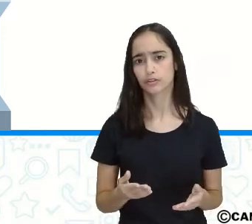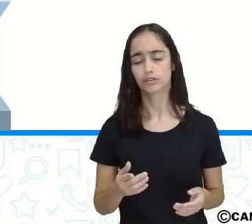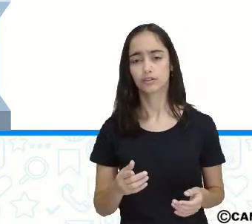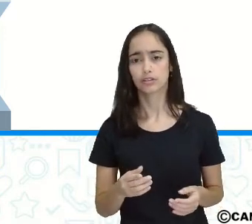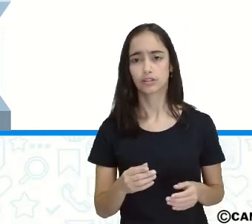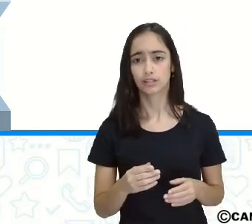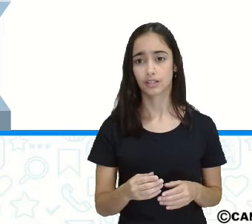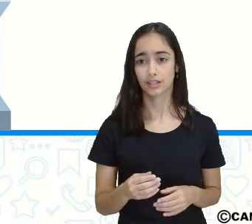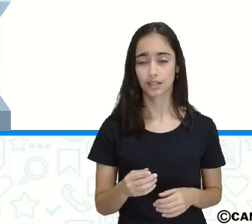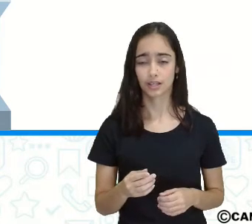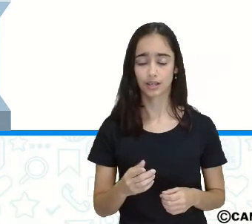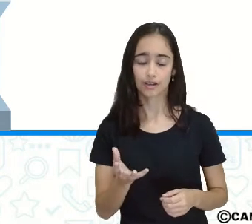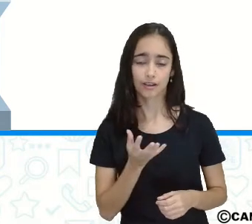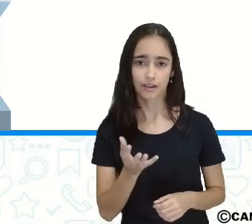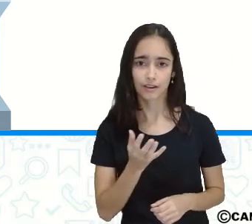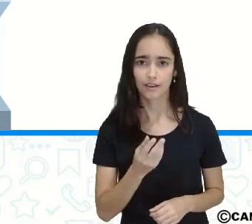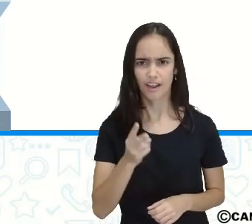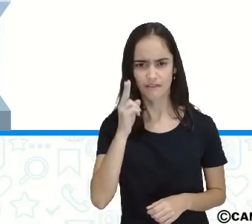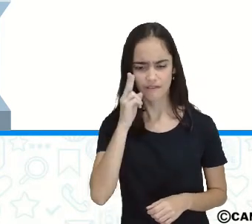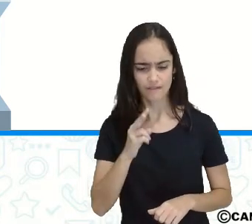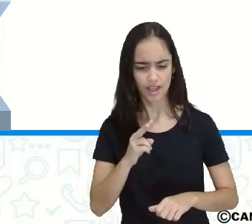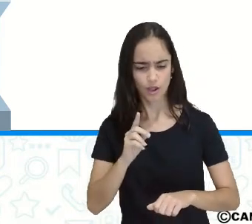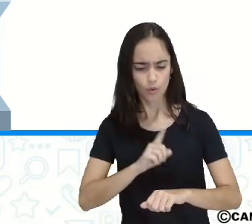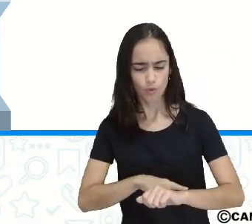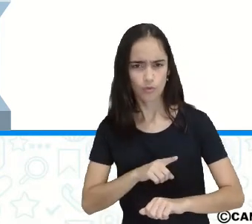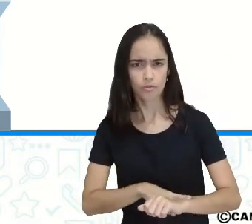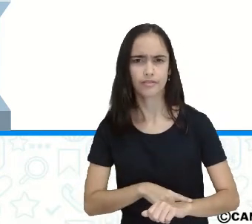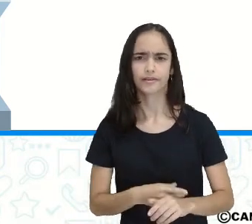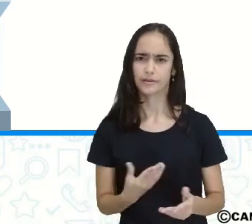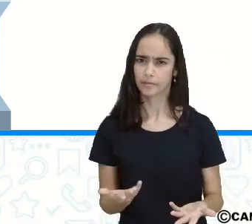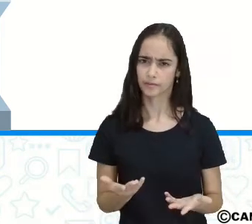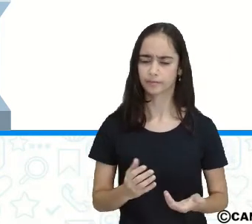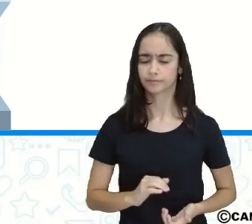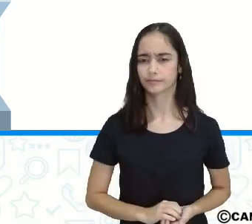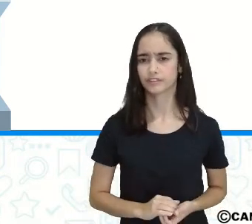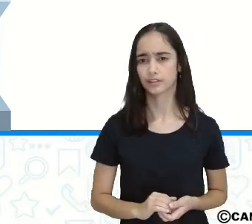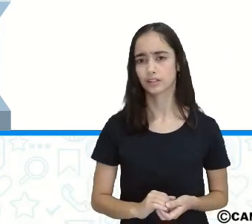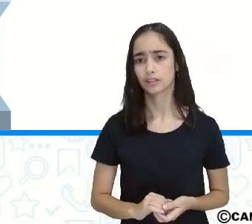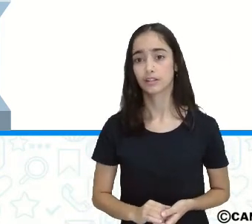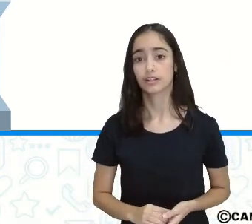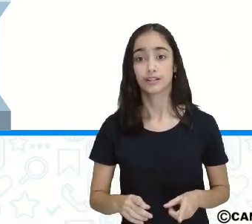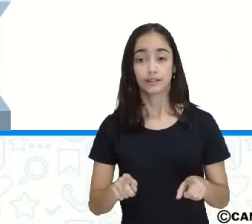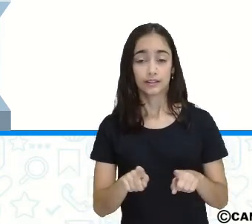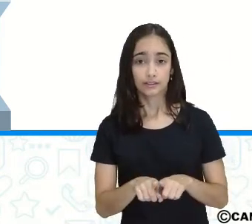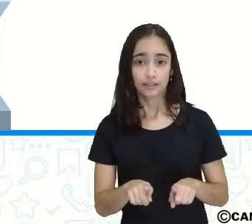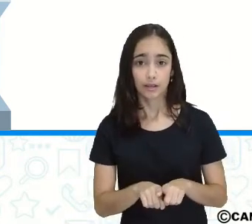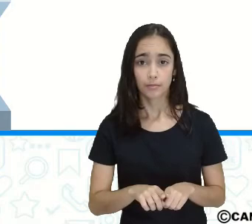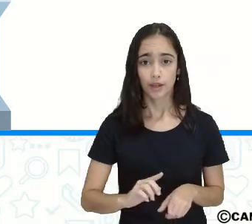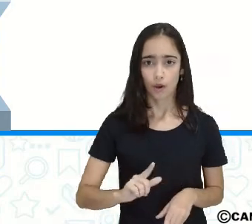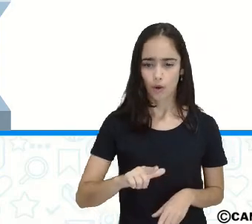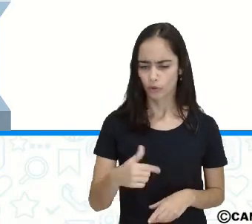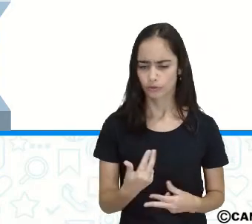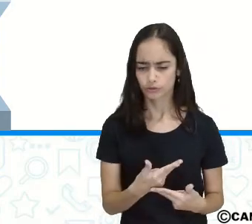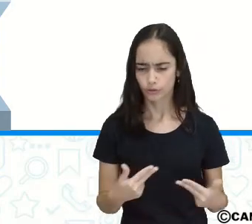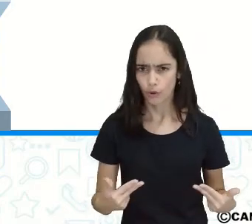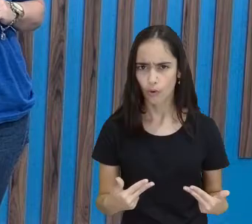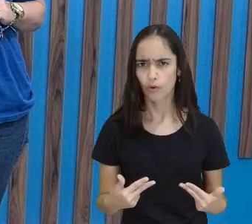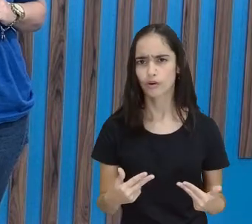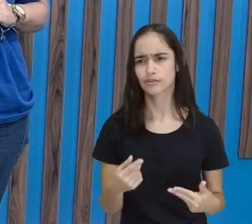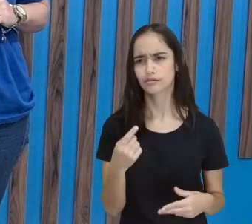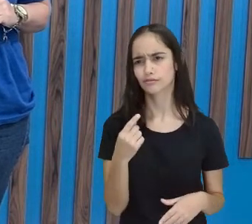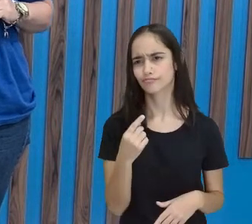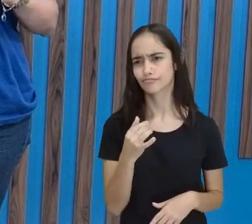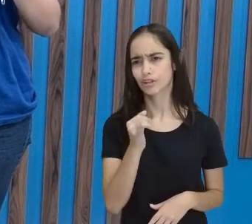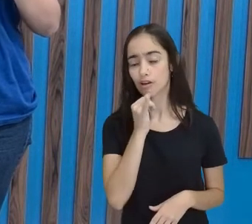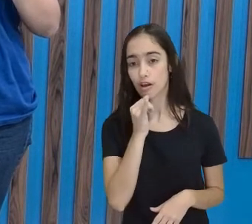um tempo curto, né? Nós temos também aí alguns marcadores de tempo mais antigos, como o relógio do sol, olha